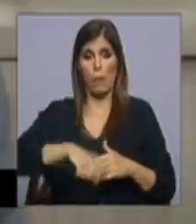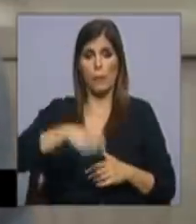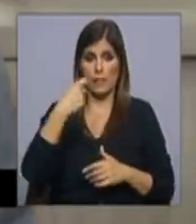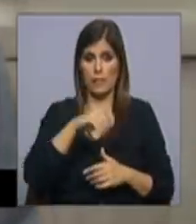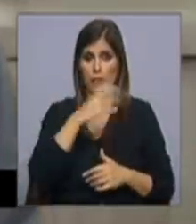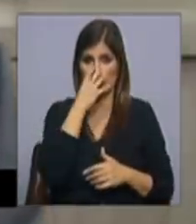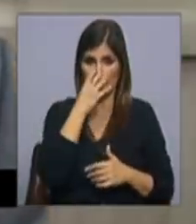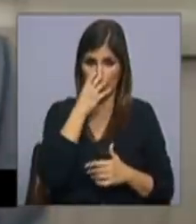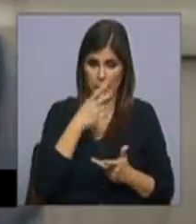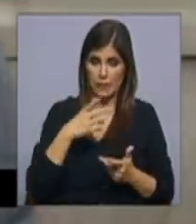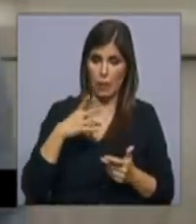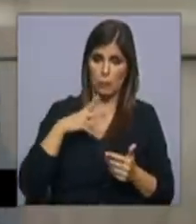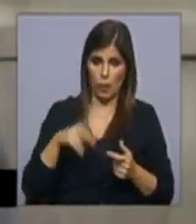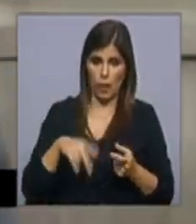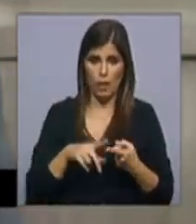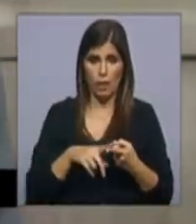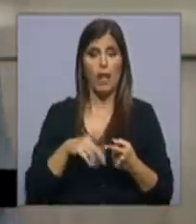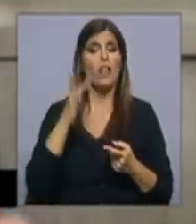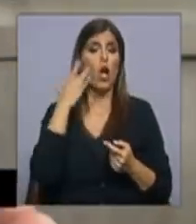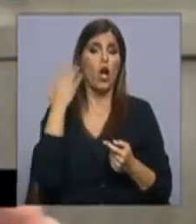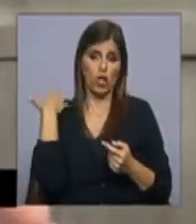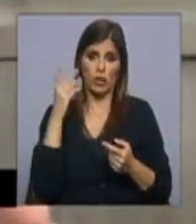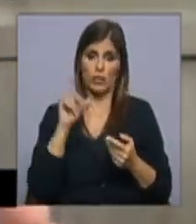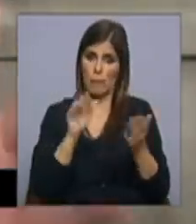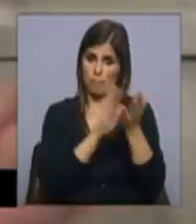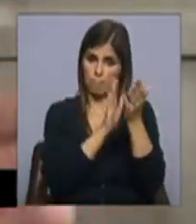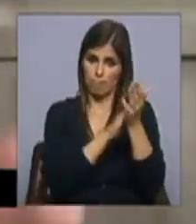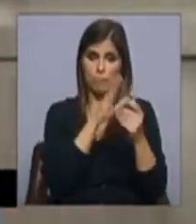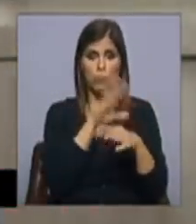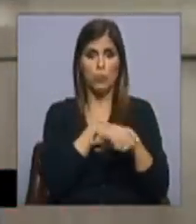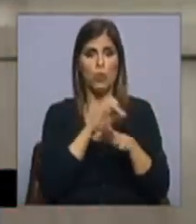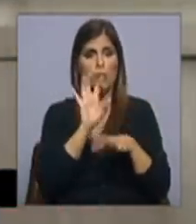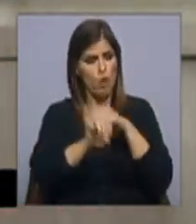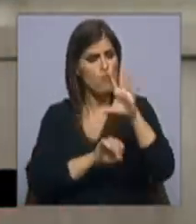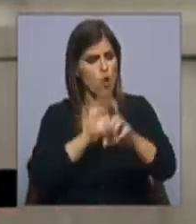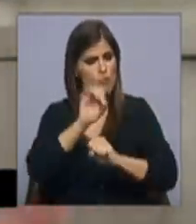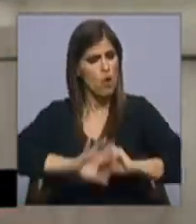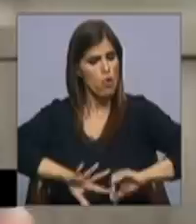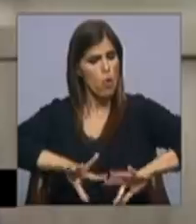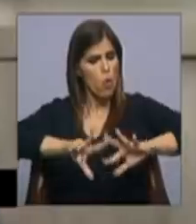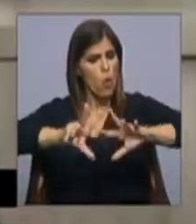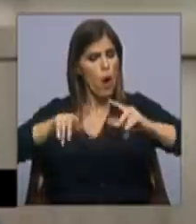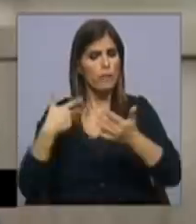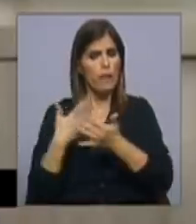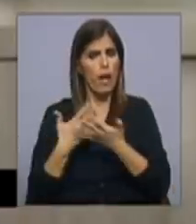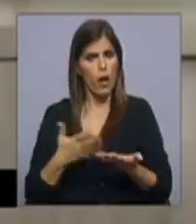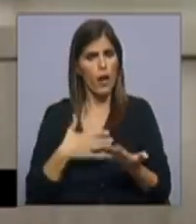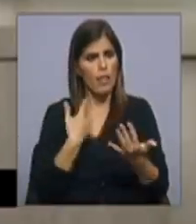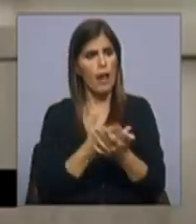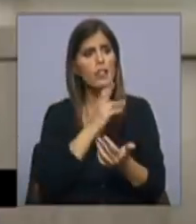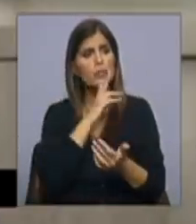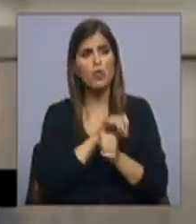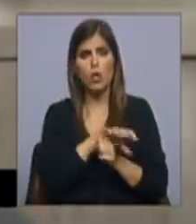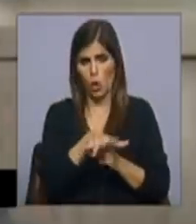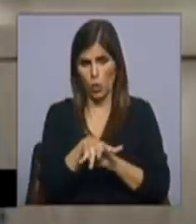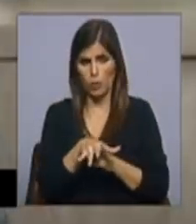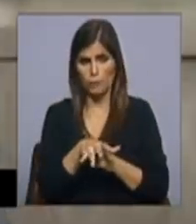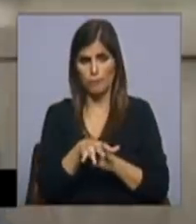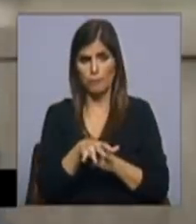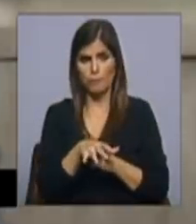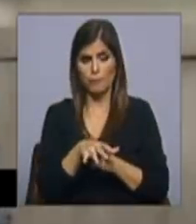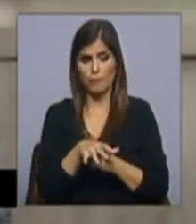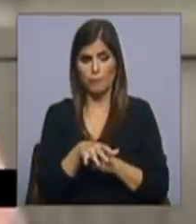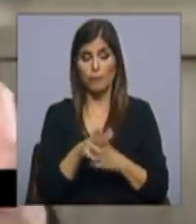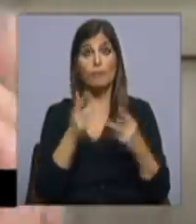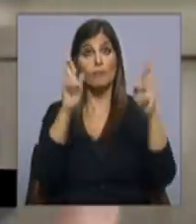e comecei parabenizando o Antônio Costa pelo sucesso que eles obtiveram até agora no enfrentamento do coronavírus. Quisera